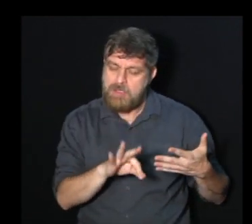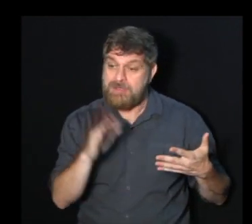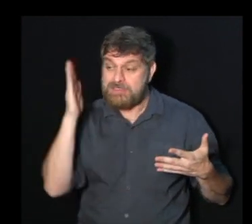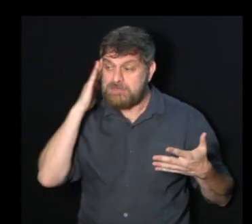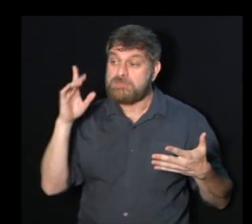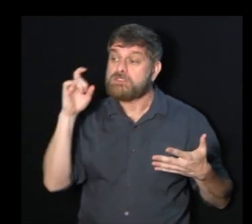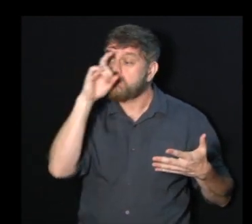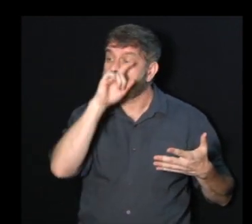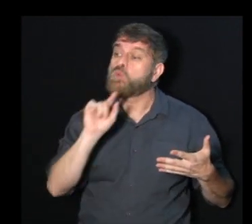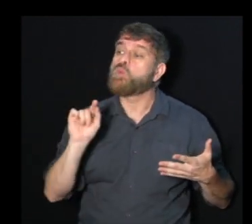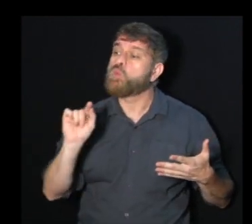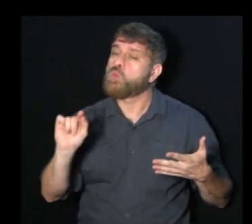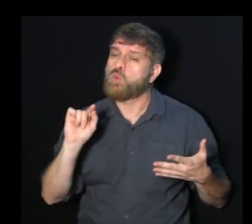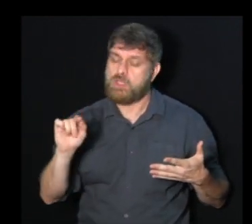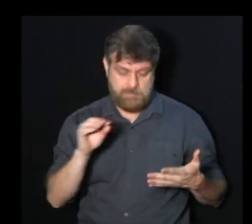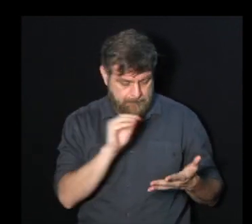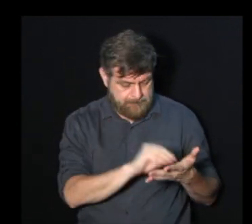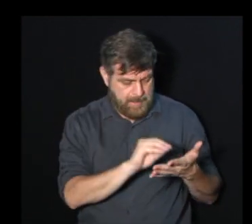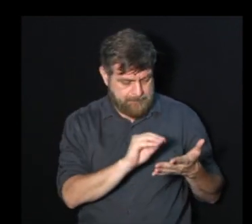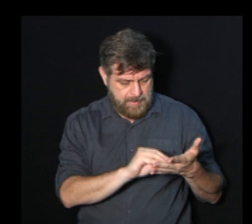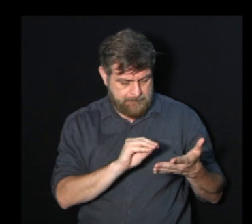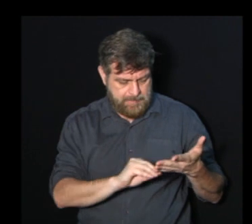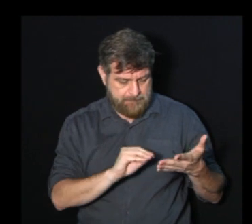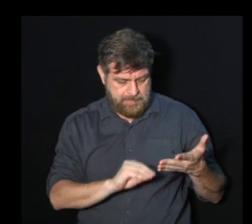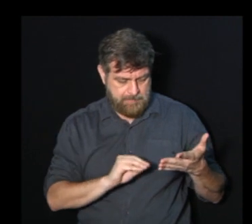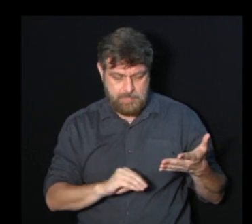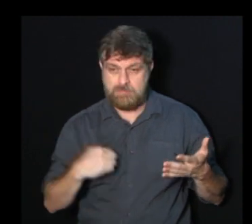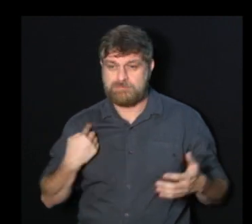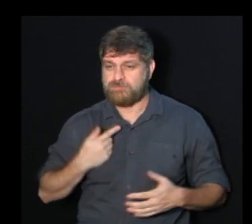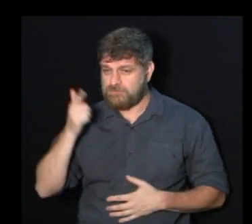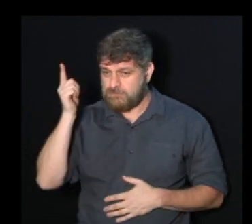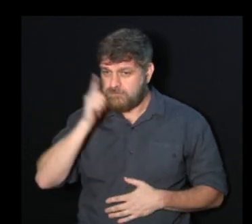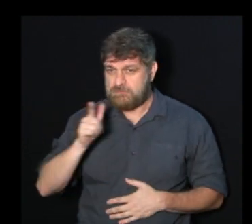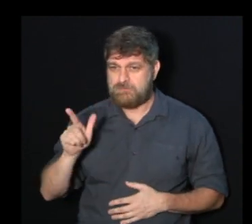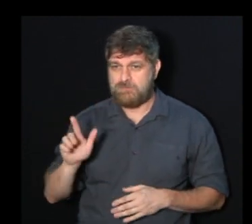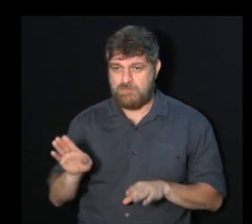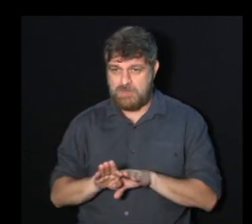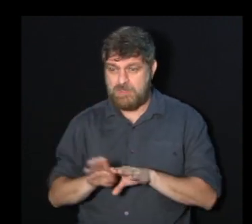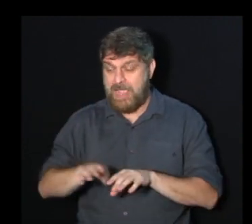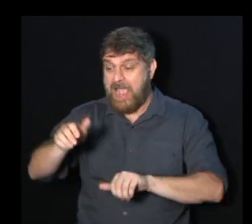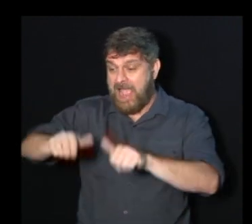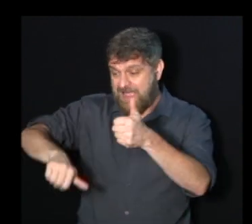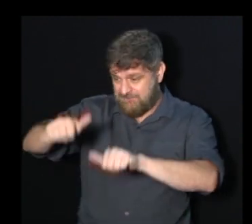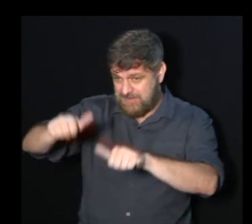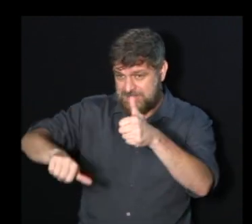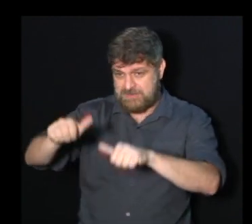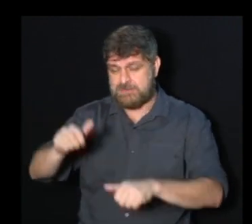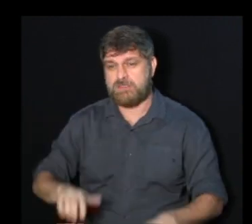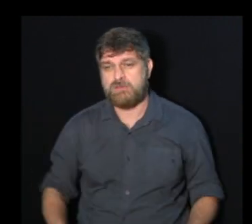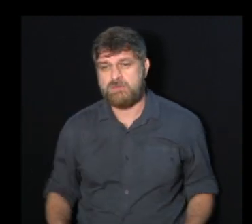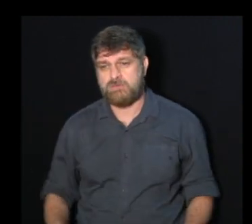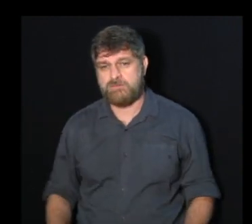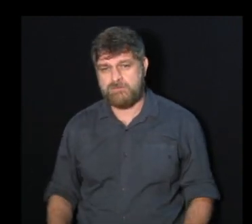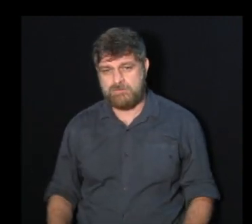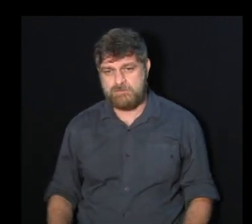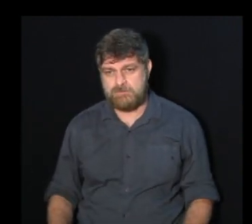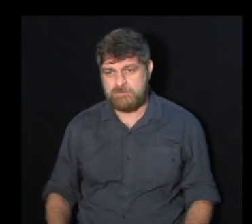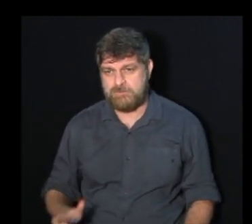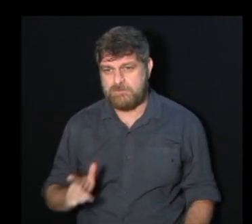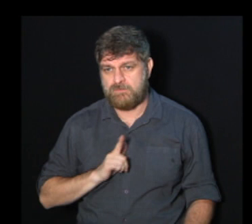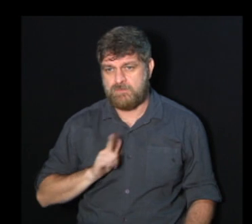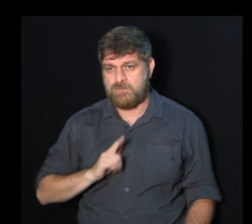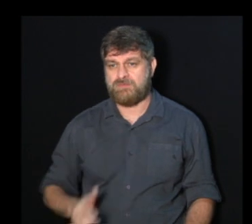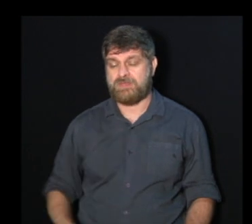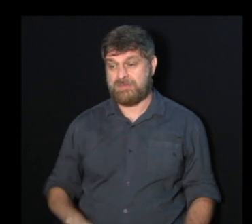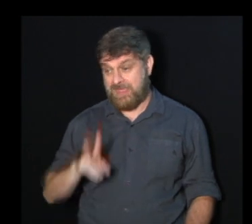dificuldade dele. A gente consegue fazer técnicas de avaliação, que no caso seria medir